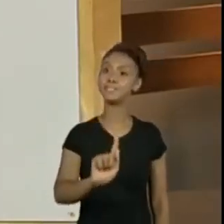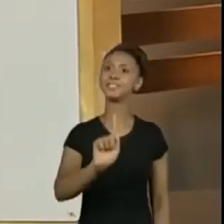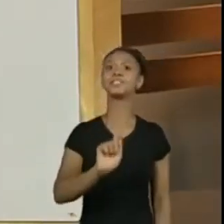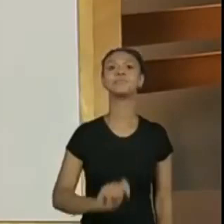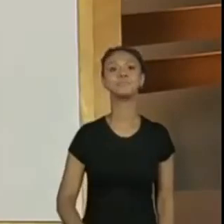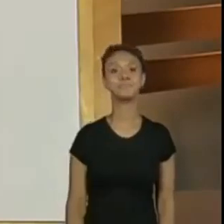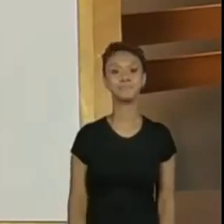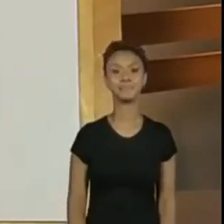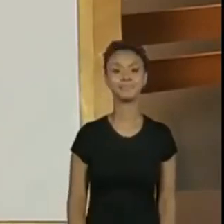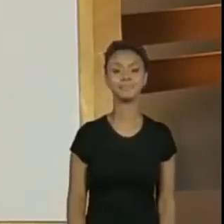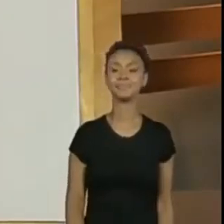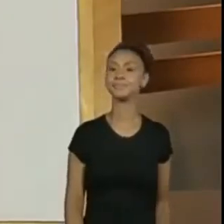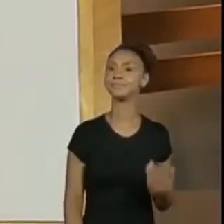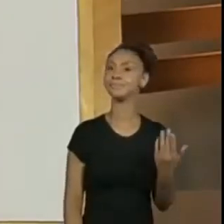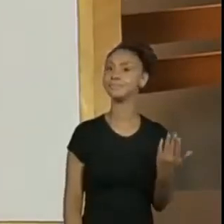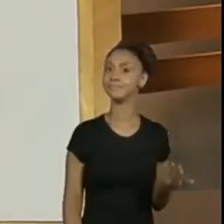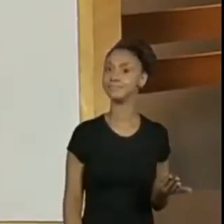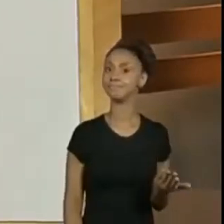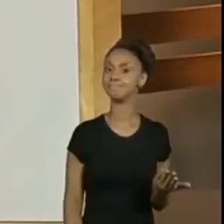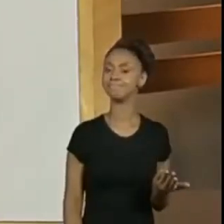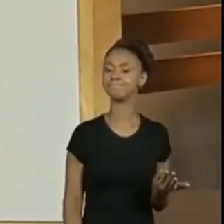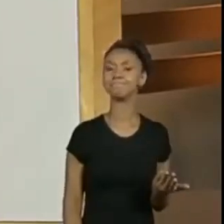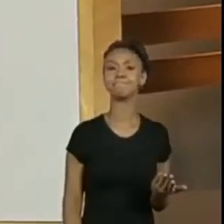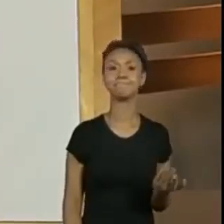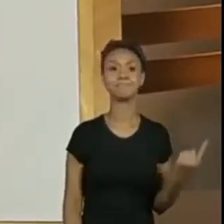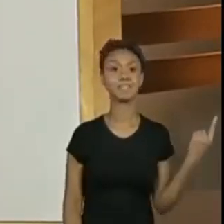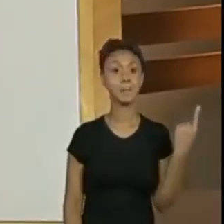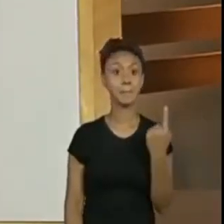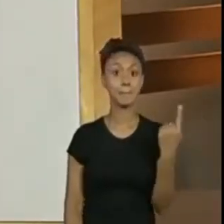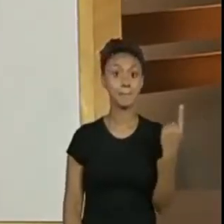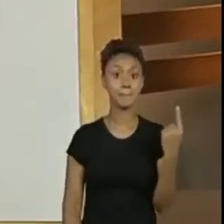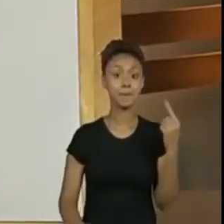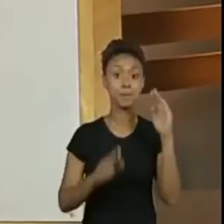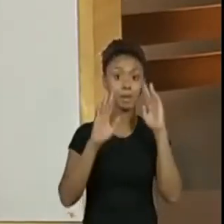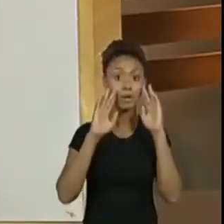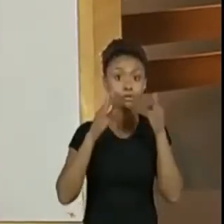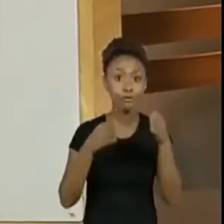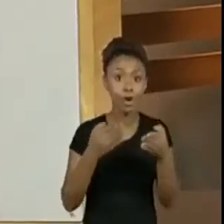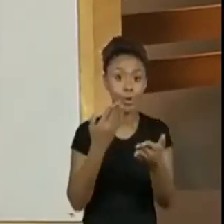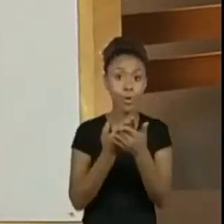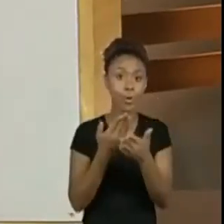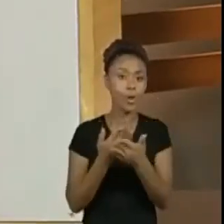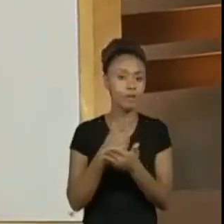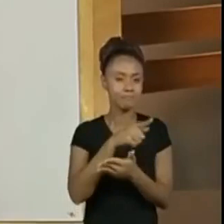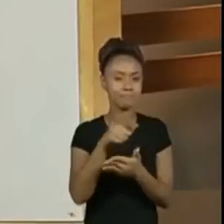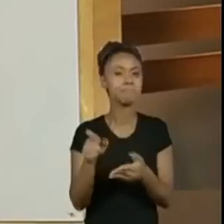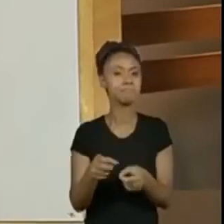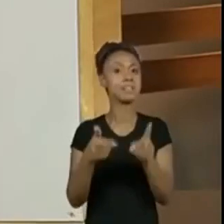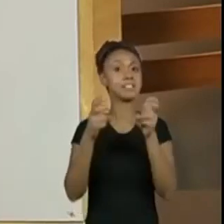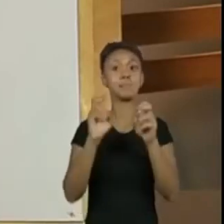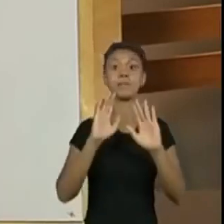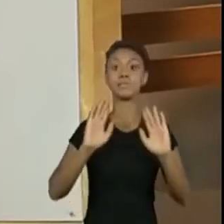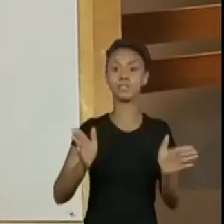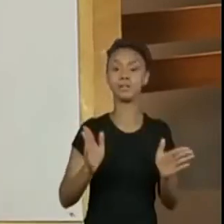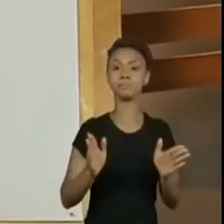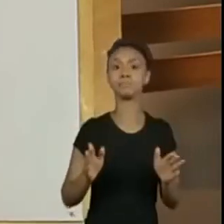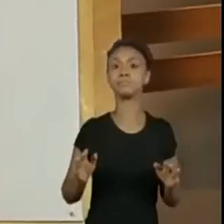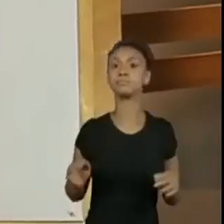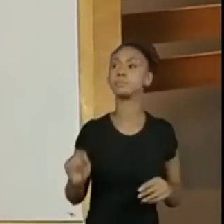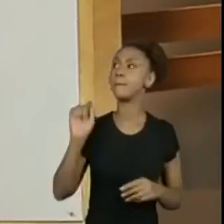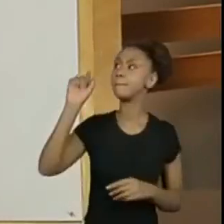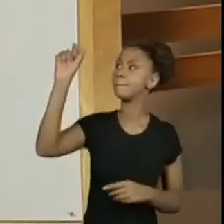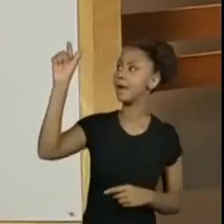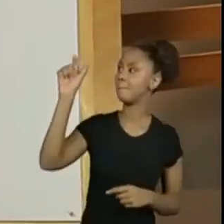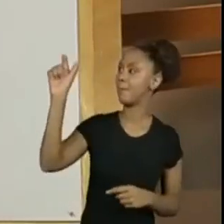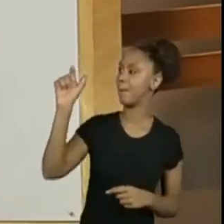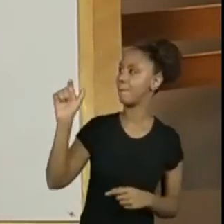também tem G. Então, a primeira parte da nossa atividade, vocês já perceberam. Todas as